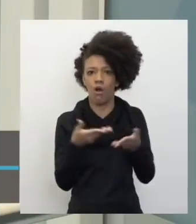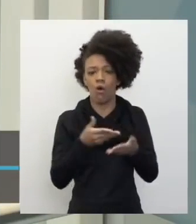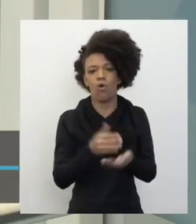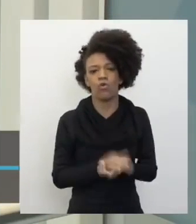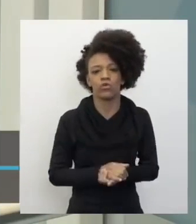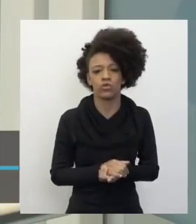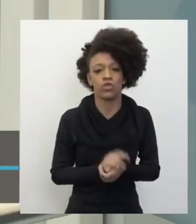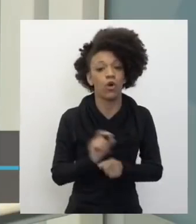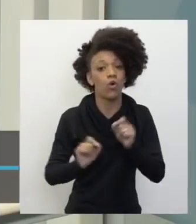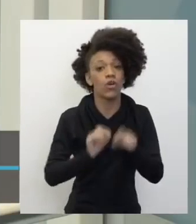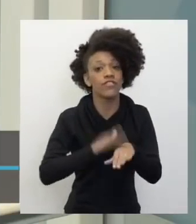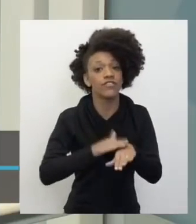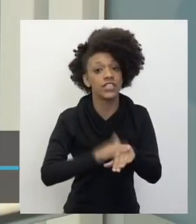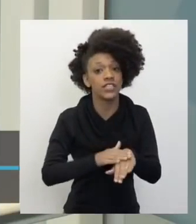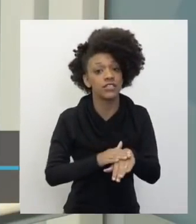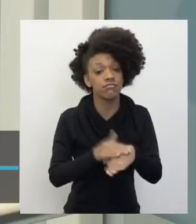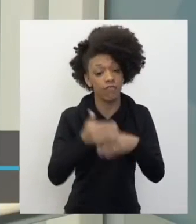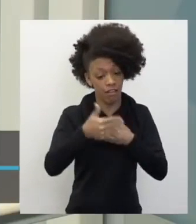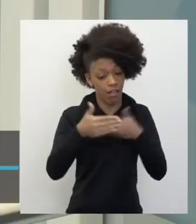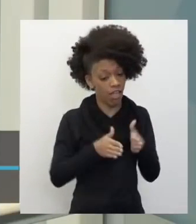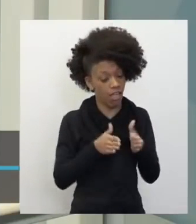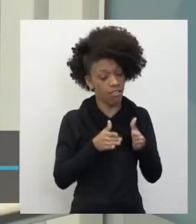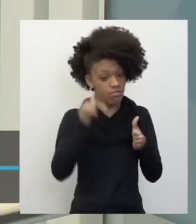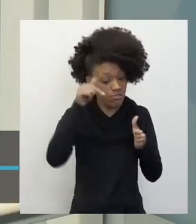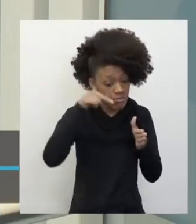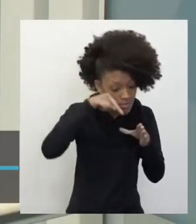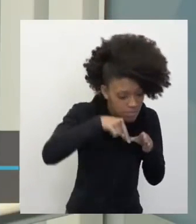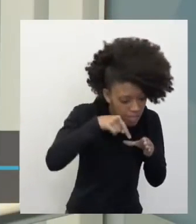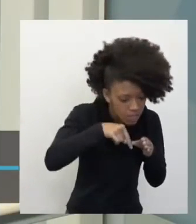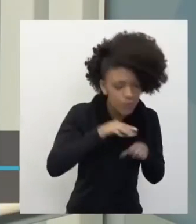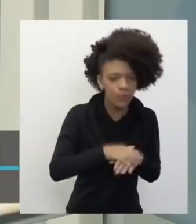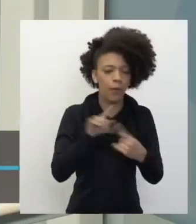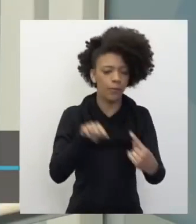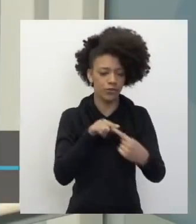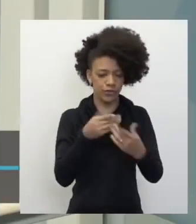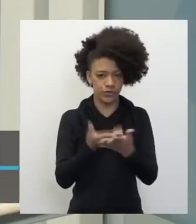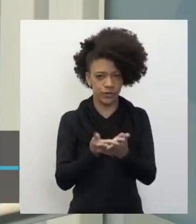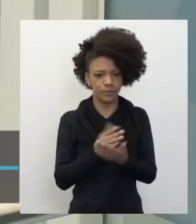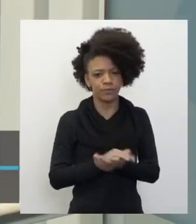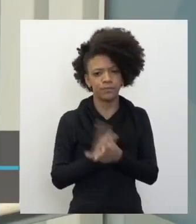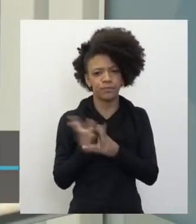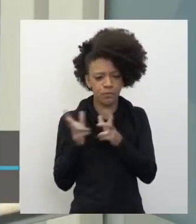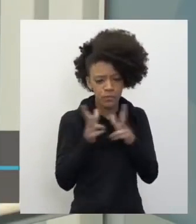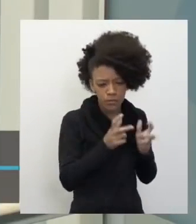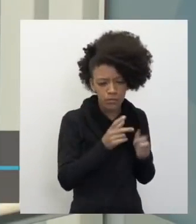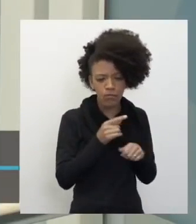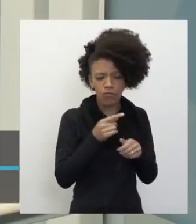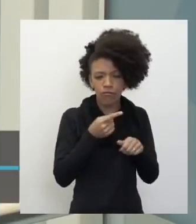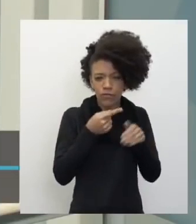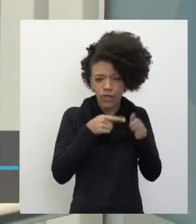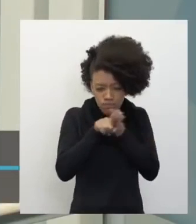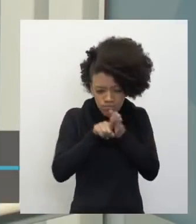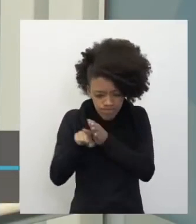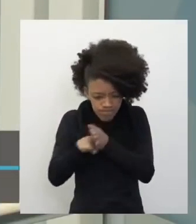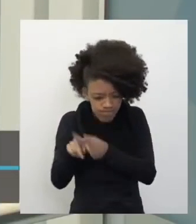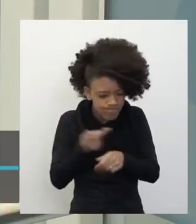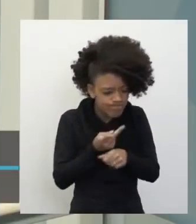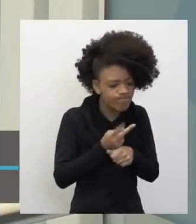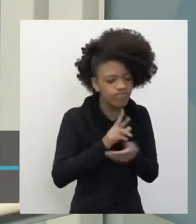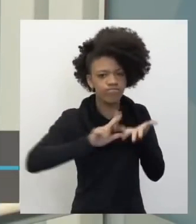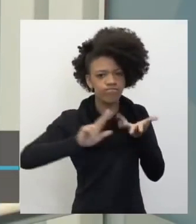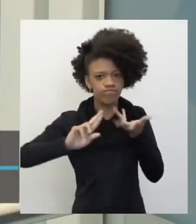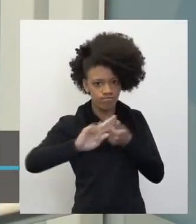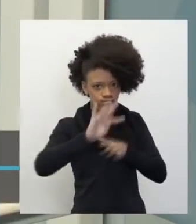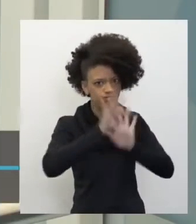ou o que há na caixa de Pandora. Vamos lá. Objetivos da aula. Identificar e explorar o gênero